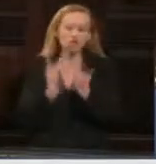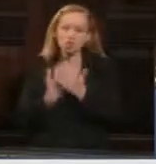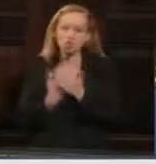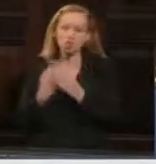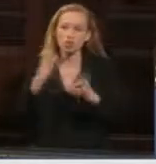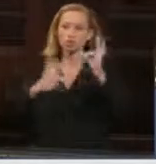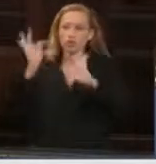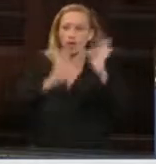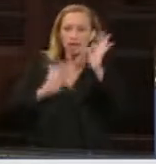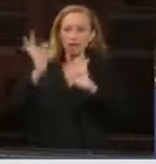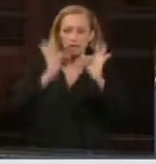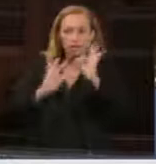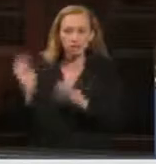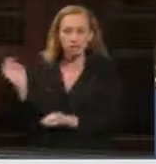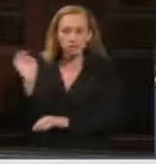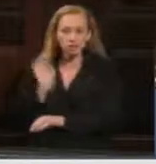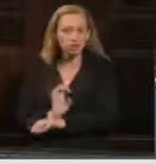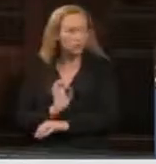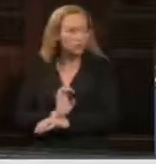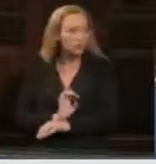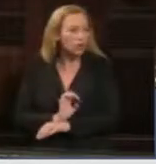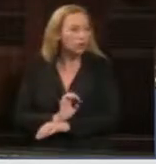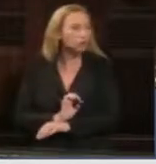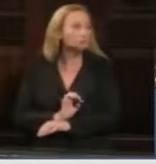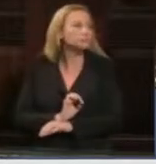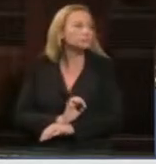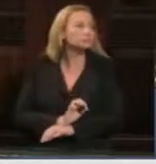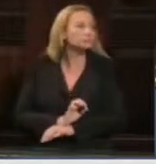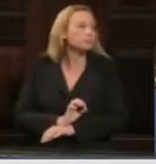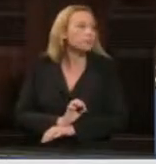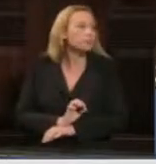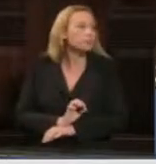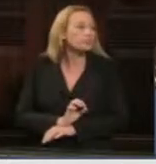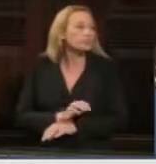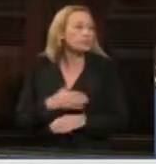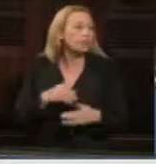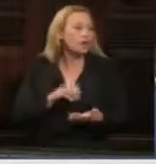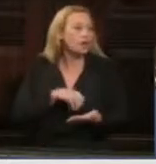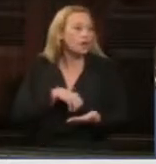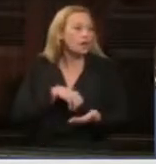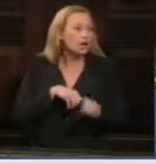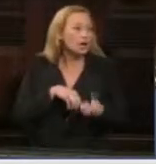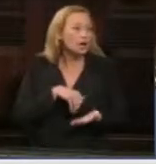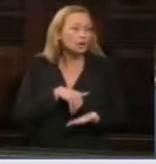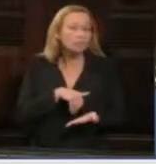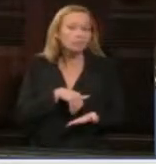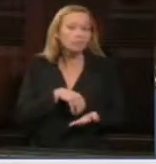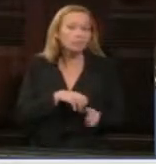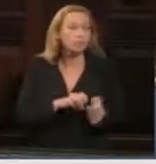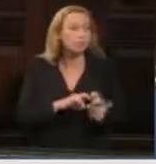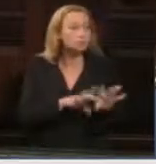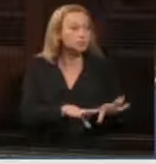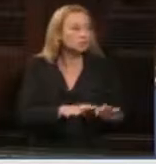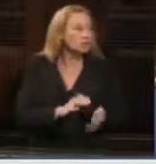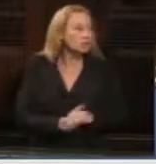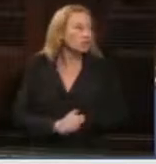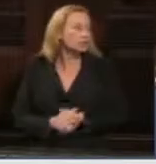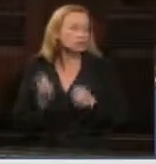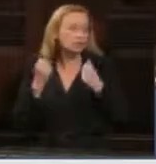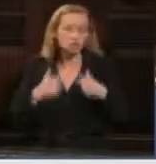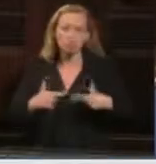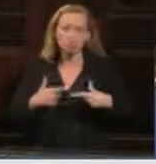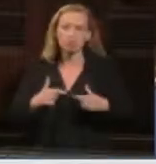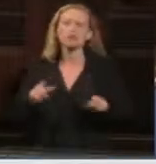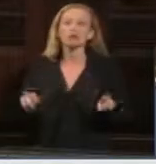ser o pilar o pivô da política de formação profissional do estado abandonadas à própria sorte temos a fundação cecierj